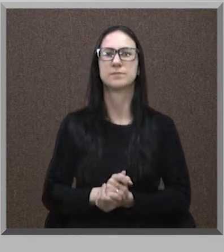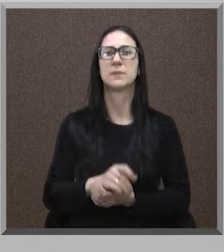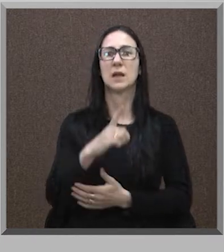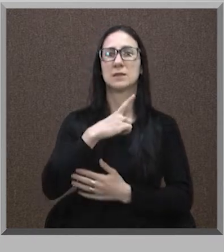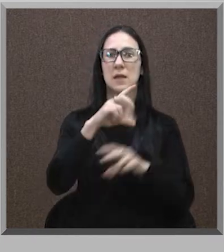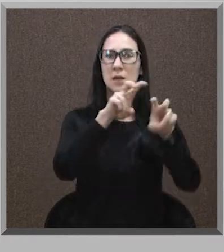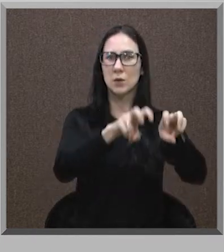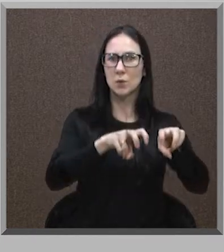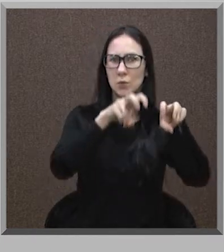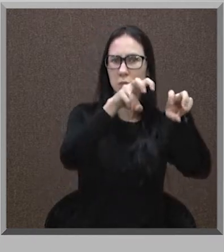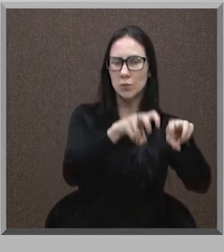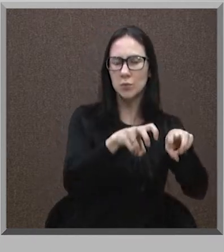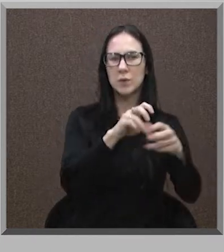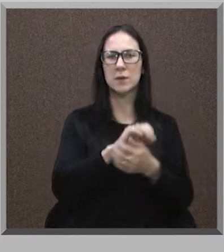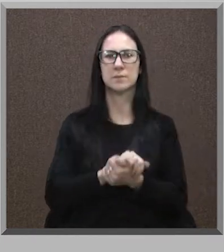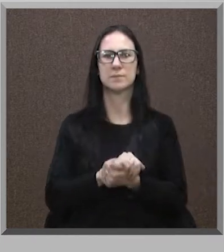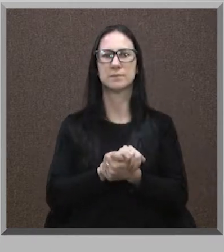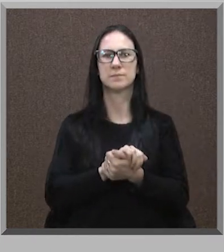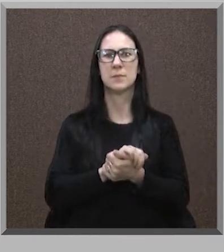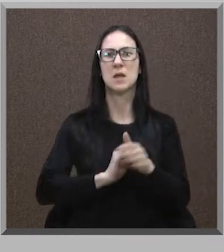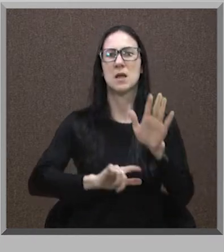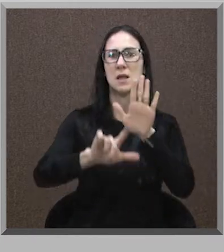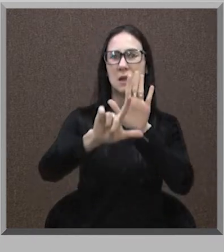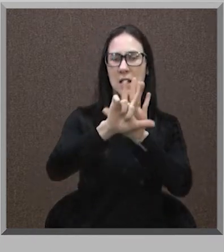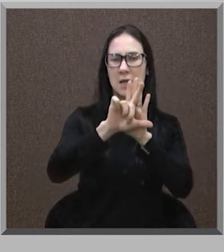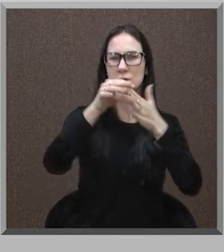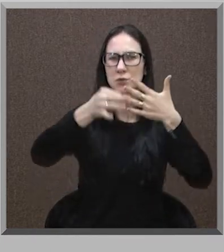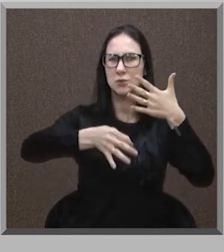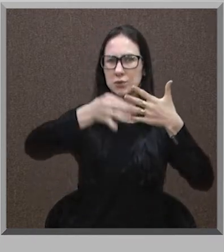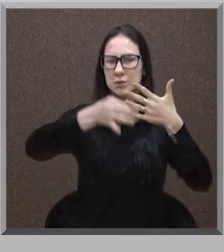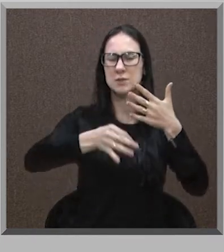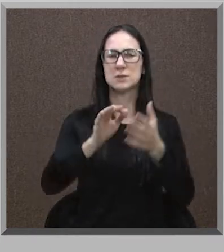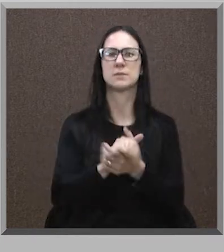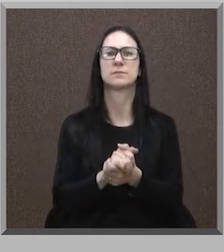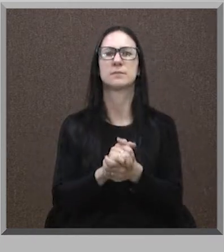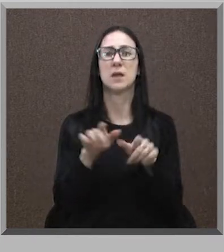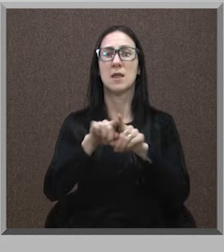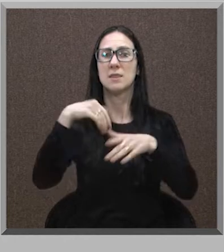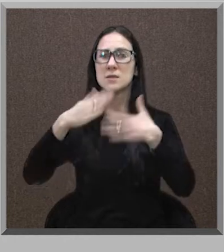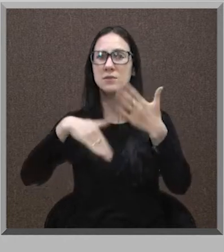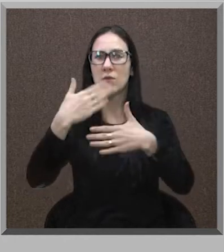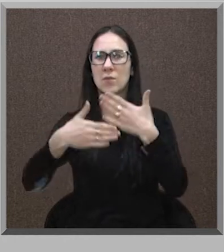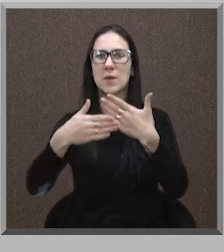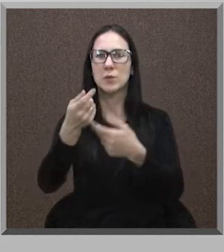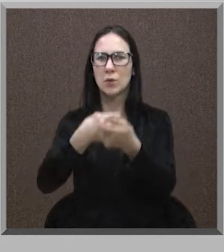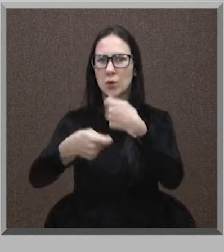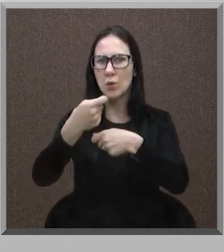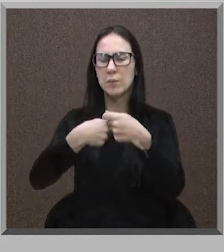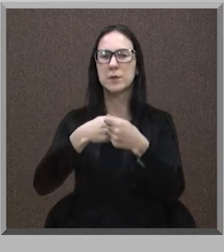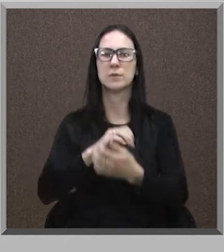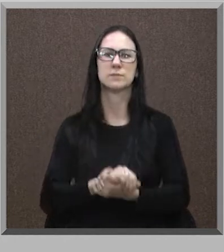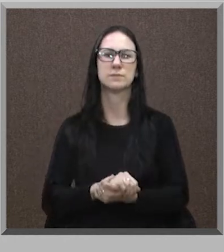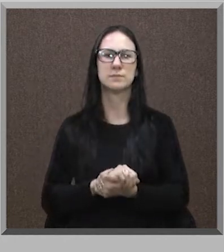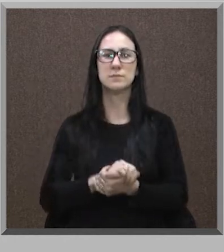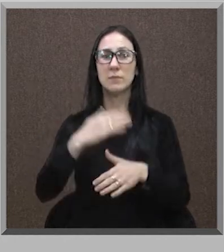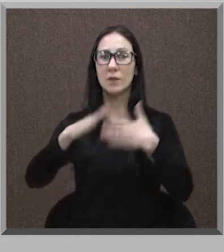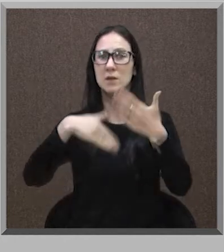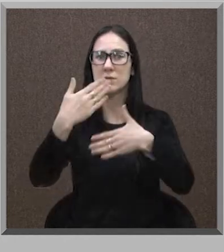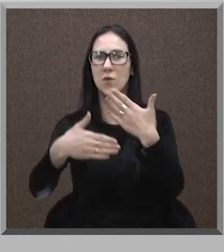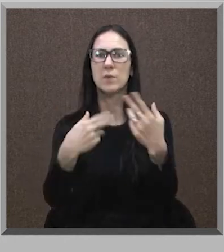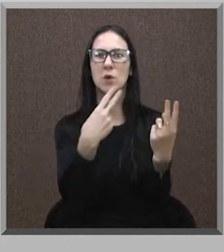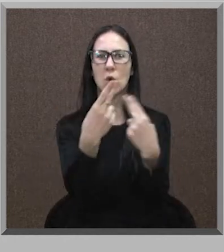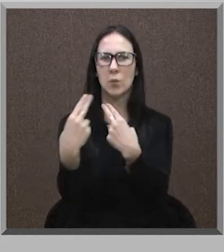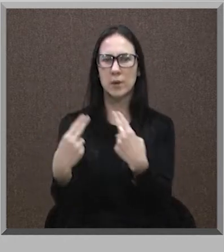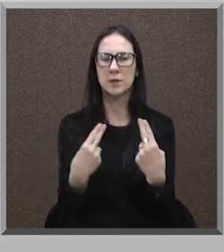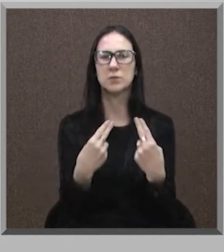Agricultura, Comissão de Constituição e Justiça, de Desenvolvimento Econômico, de Desenvolvimento Urbano, Comissão